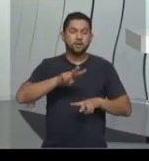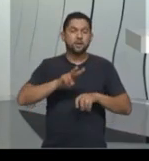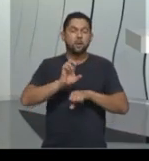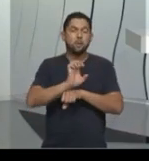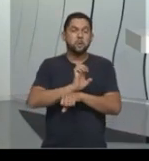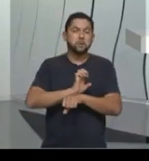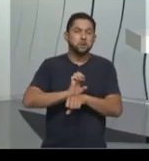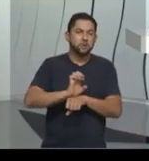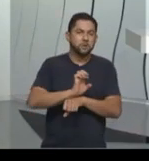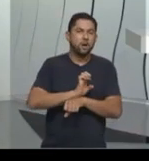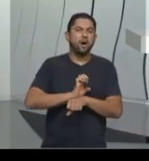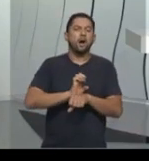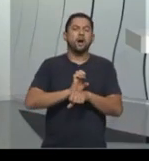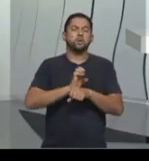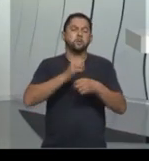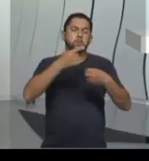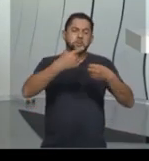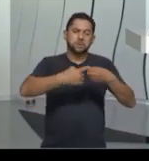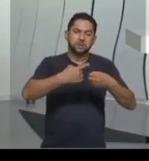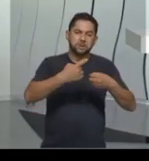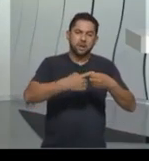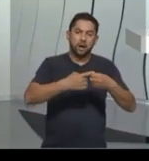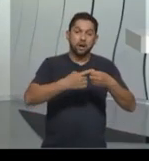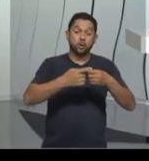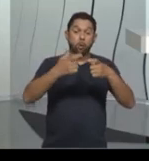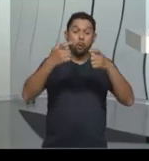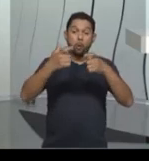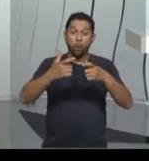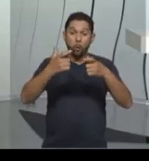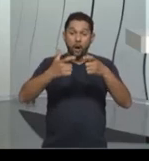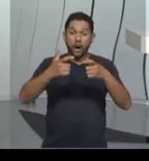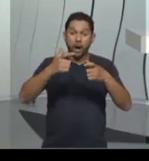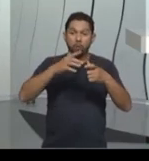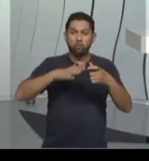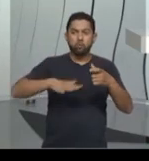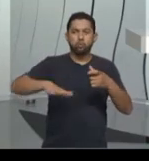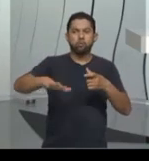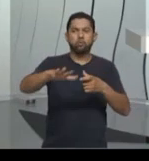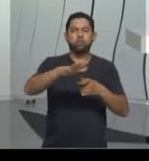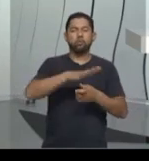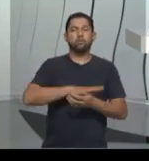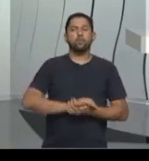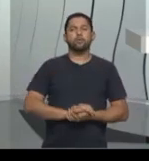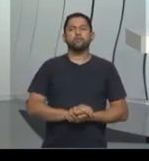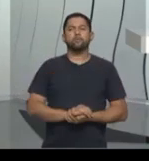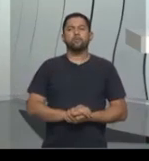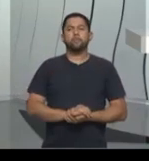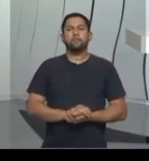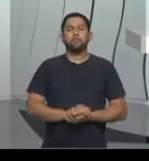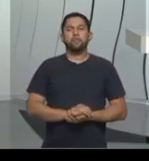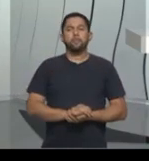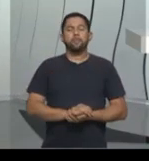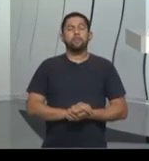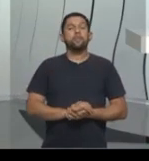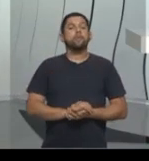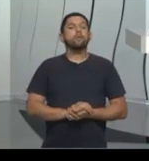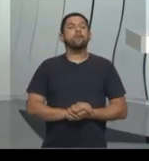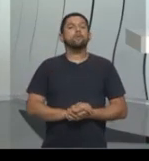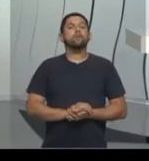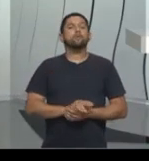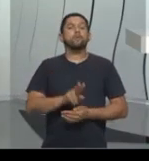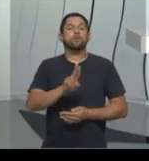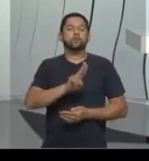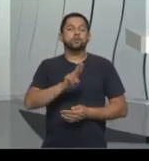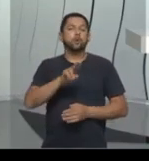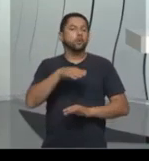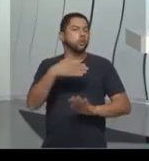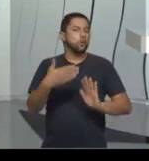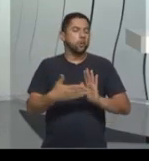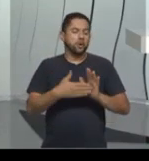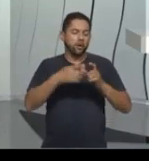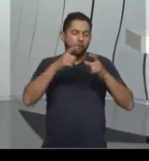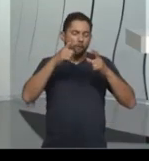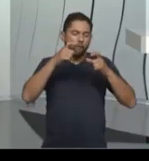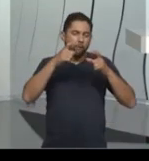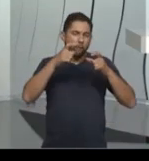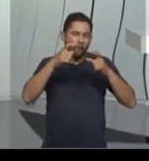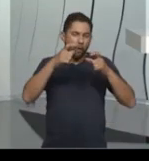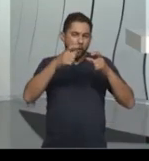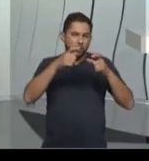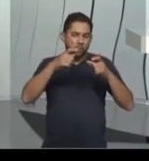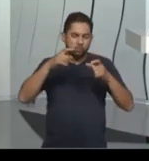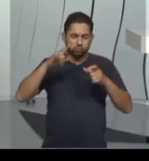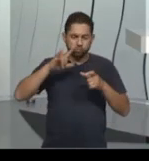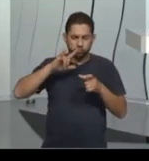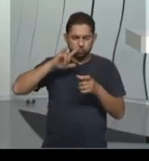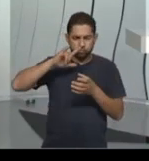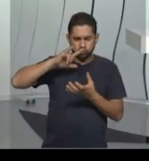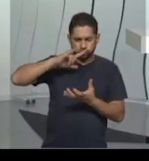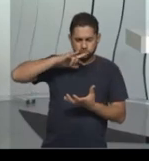determinada localidade, tá? Então, eu vou trabalhar, ou seja, eu vou utilizar dessas fotografias, utilizar